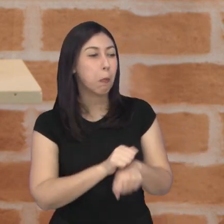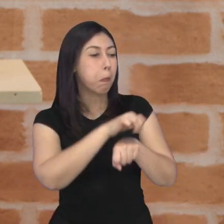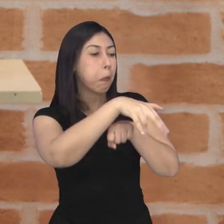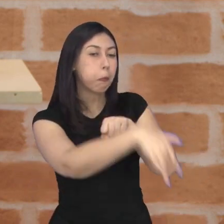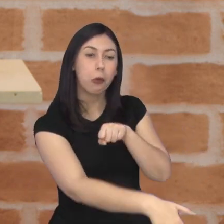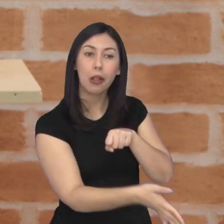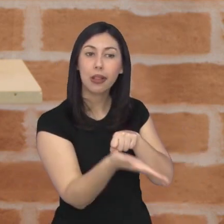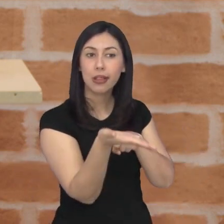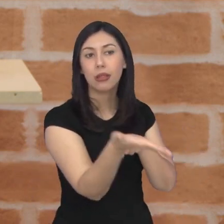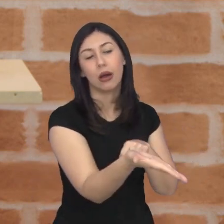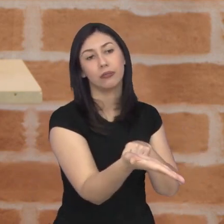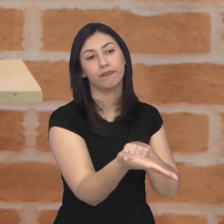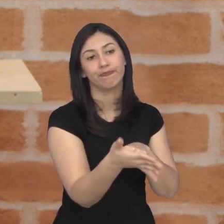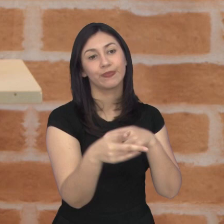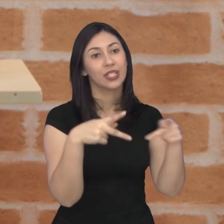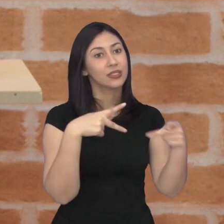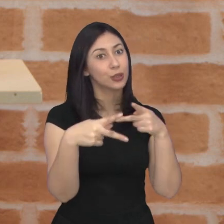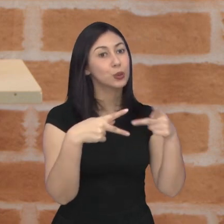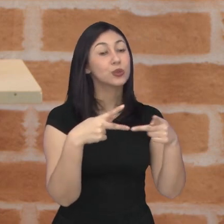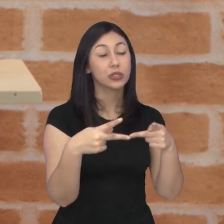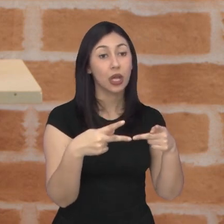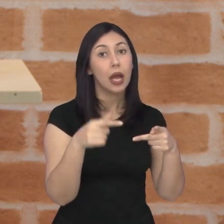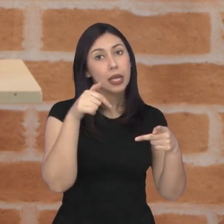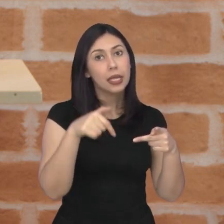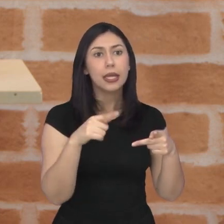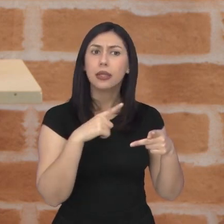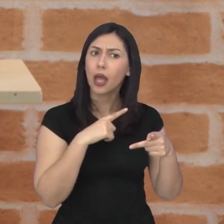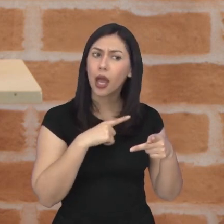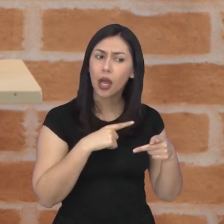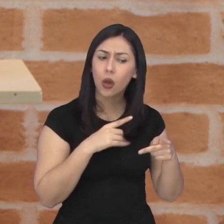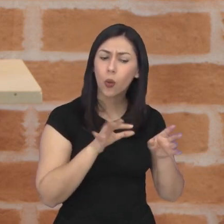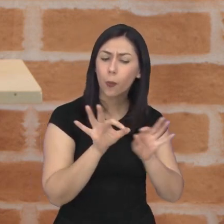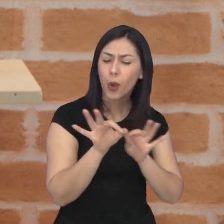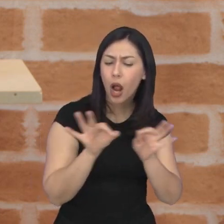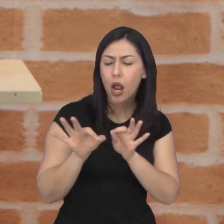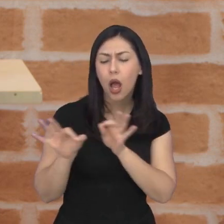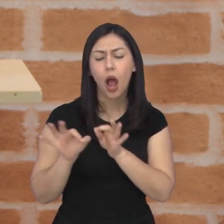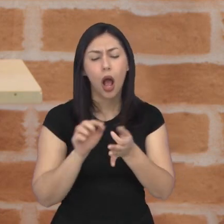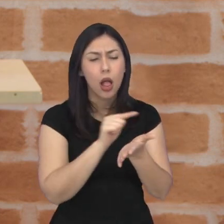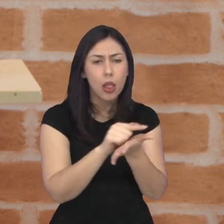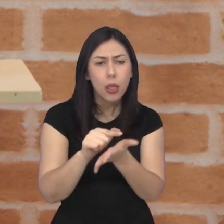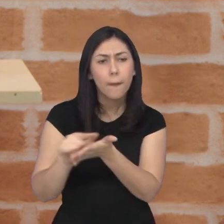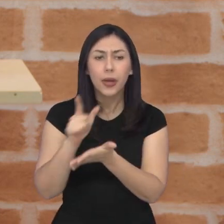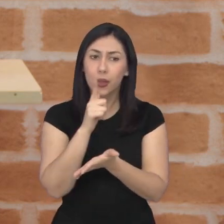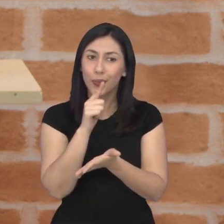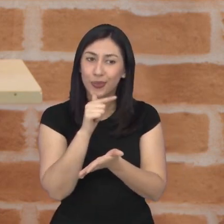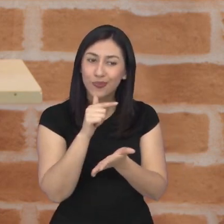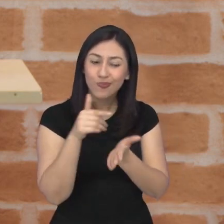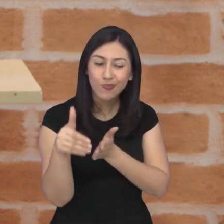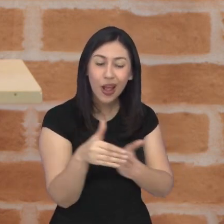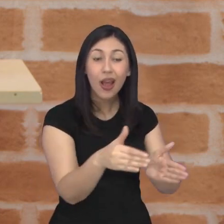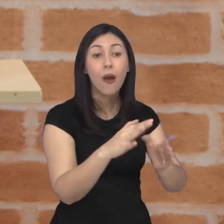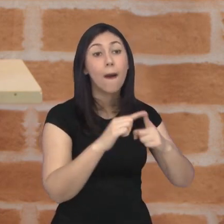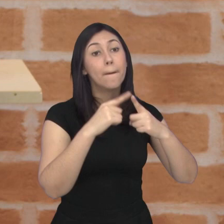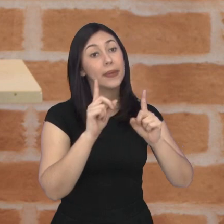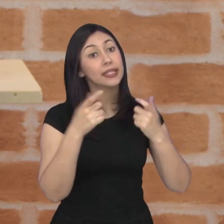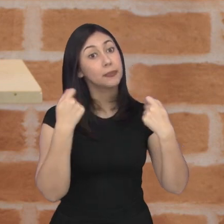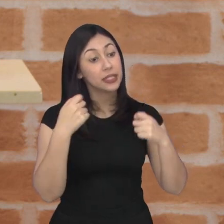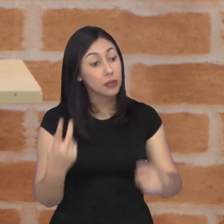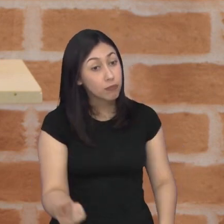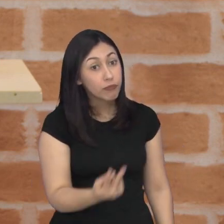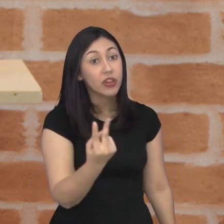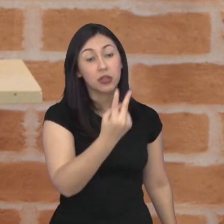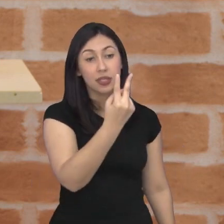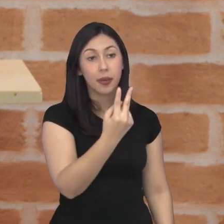esgoto, muito, né? São José é um modelo de cidade, tem um tratamento muito bacana, mas ainda está no processo de se virar de frente para o